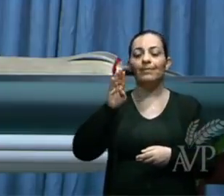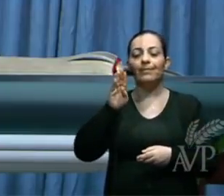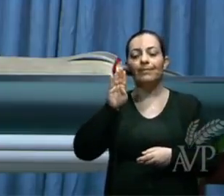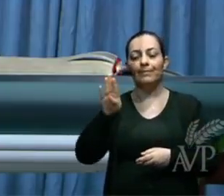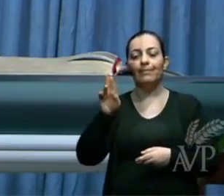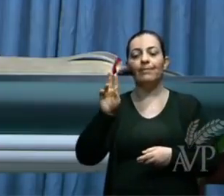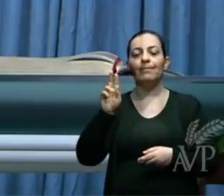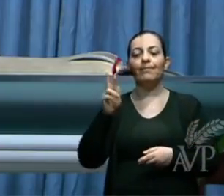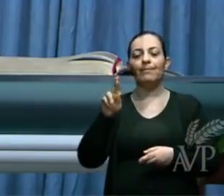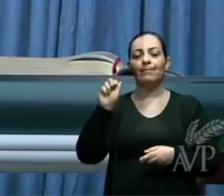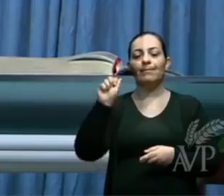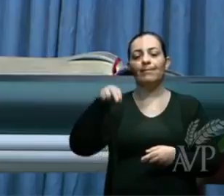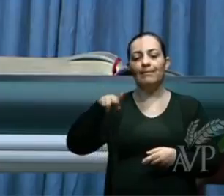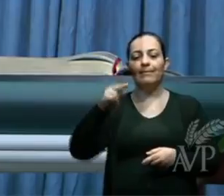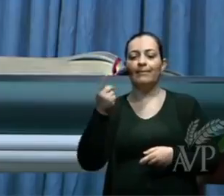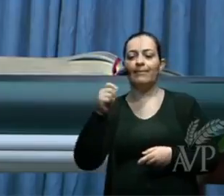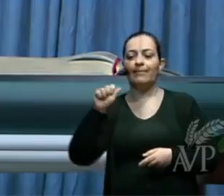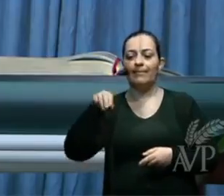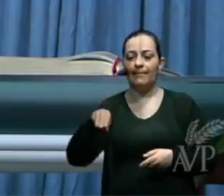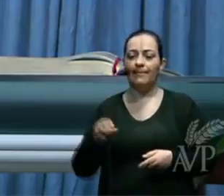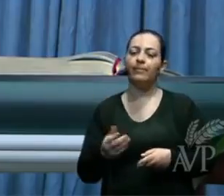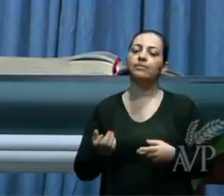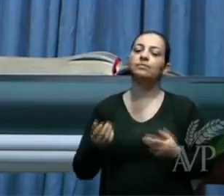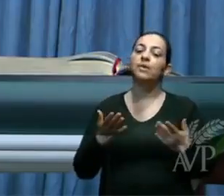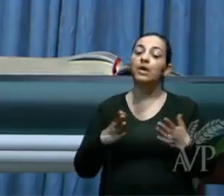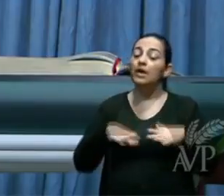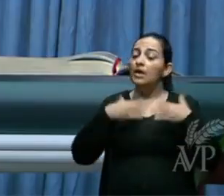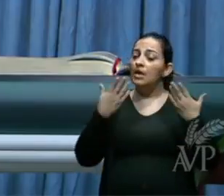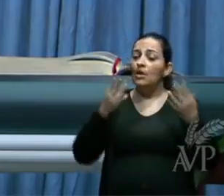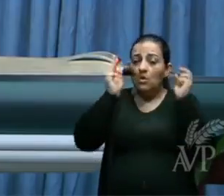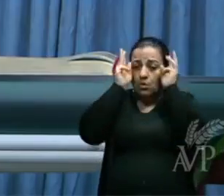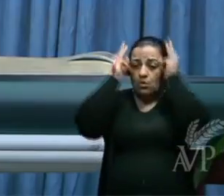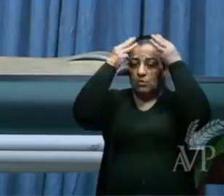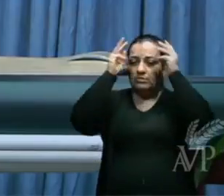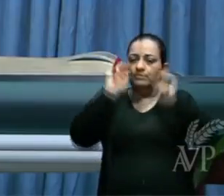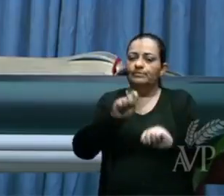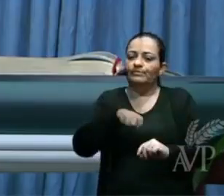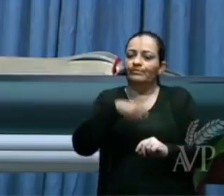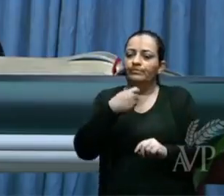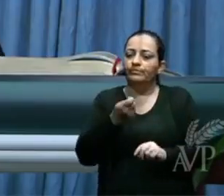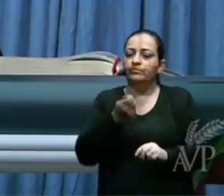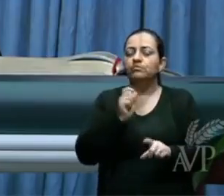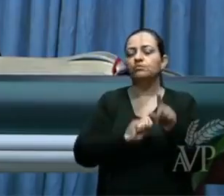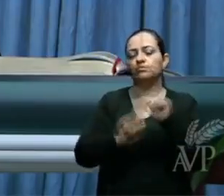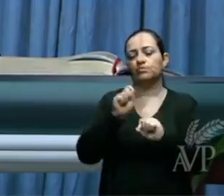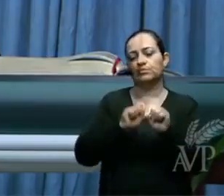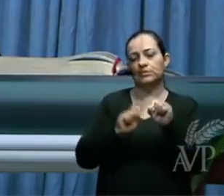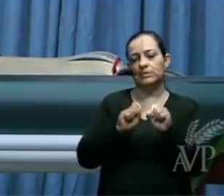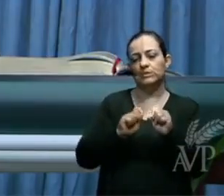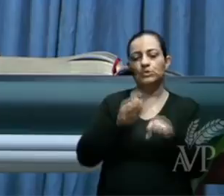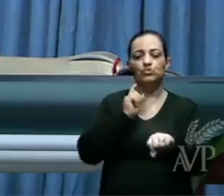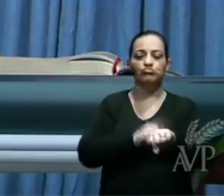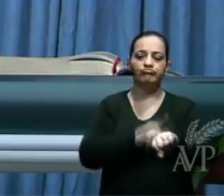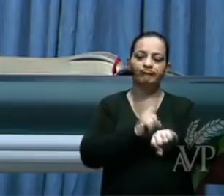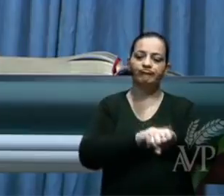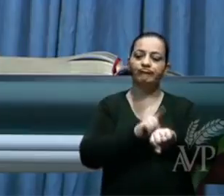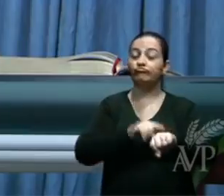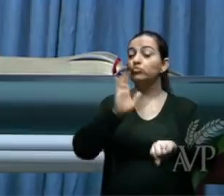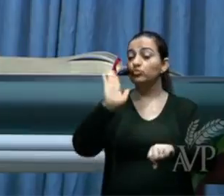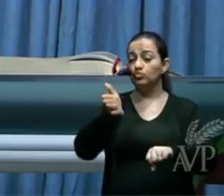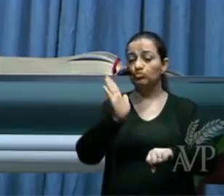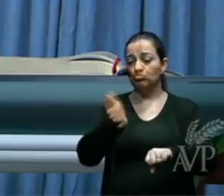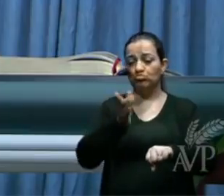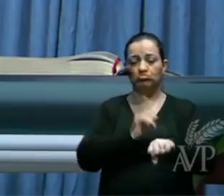então moisés em si ele era um sinal de que o tempo havia cumprido